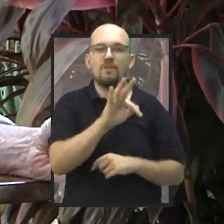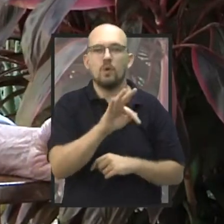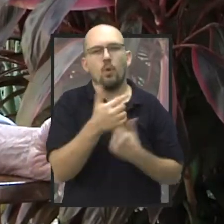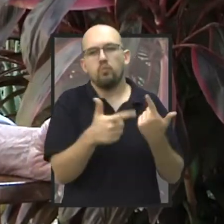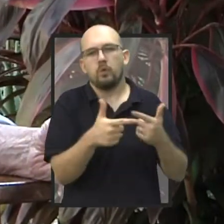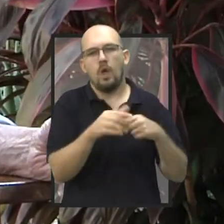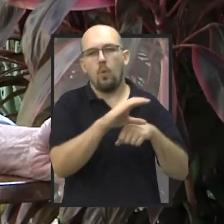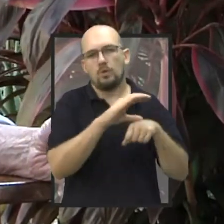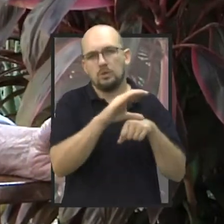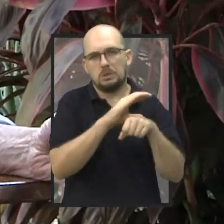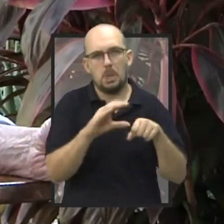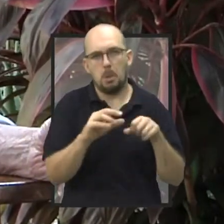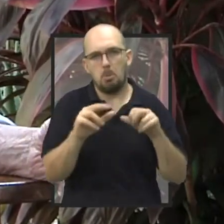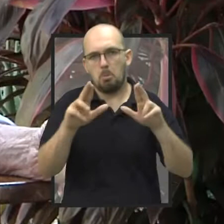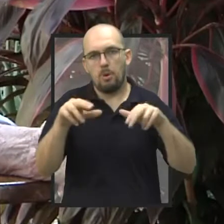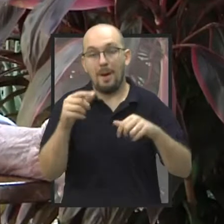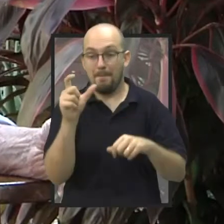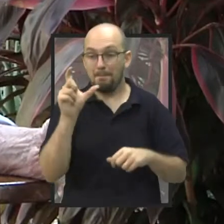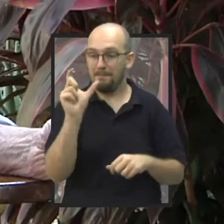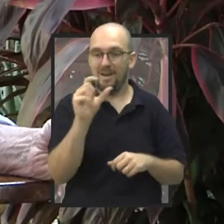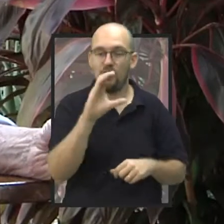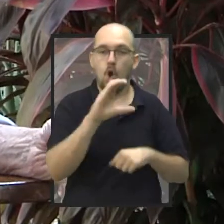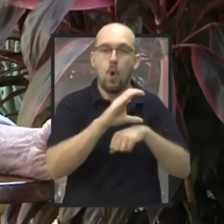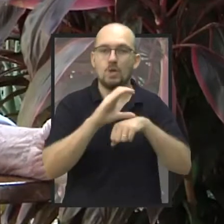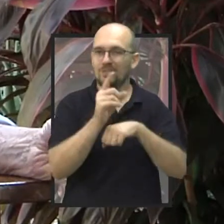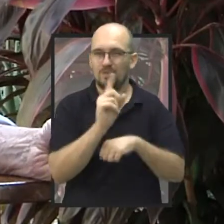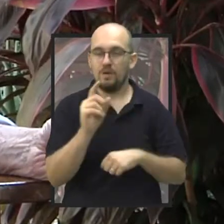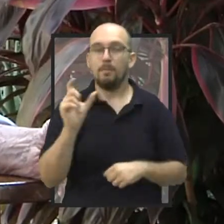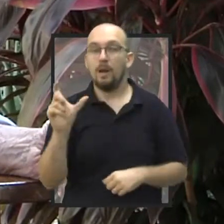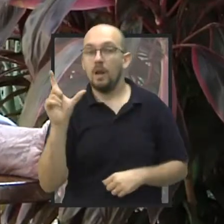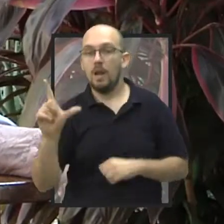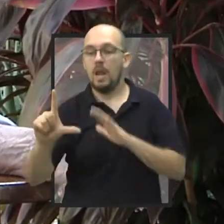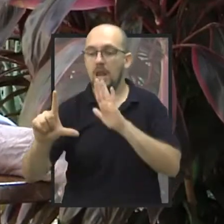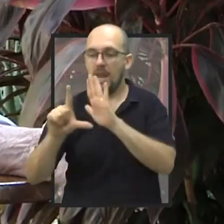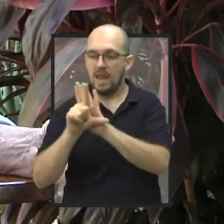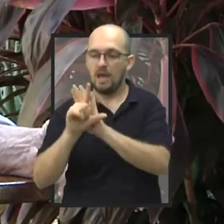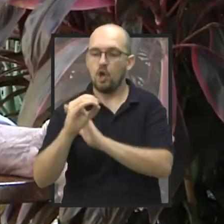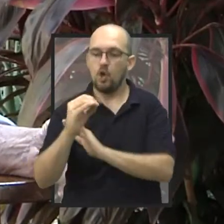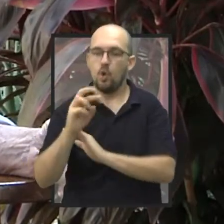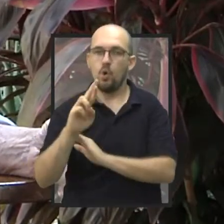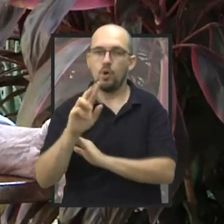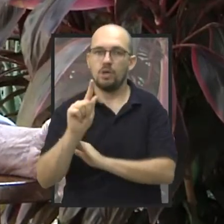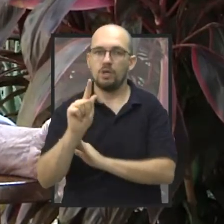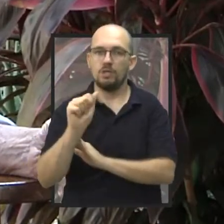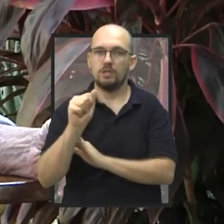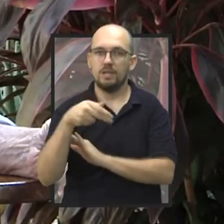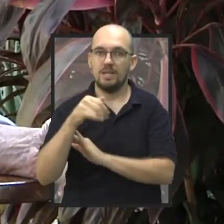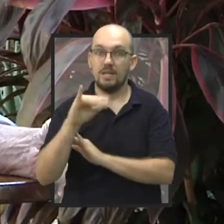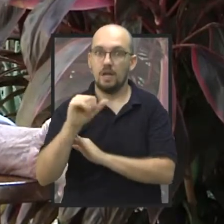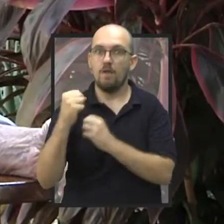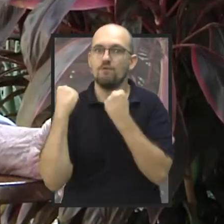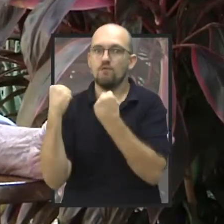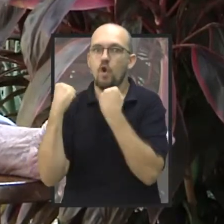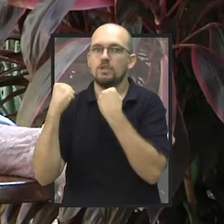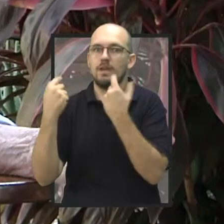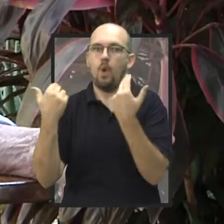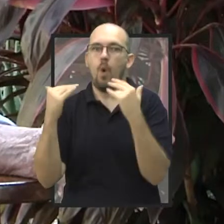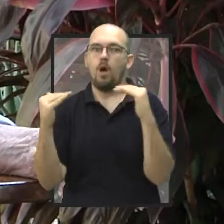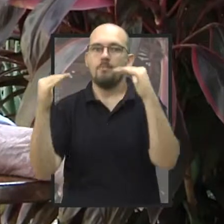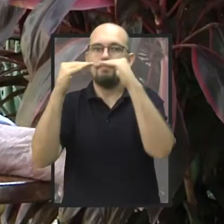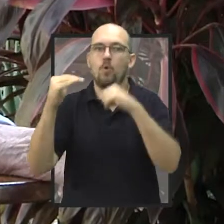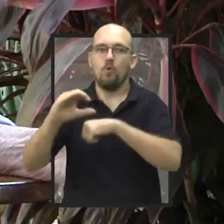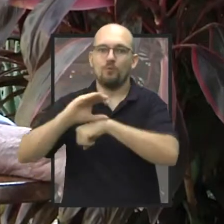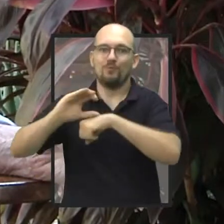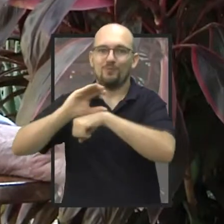tiveram e também não foi previsto. Mas a lei orgânica, ela tem a força constitucional hoje, porque a autonomia lhe dá os